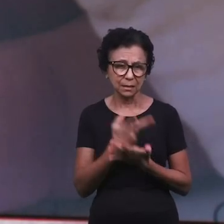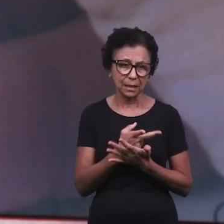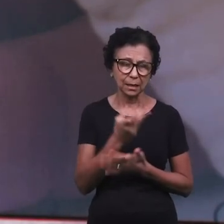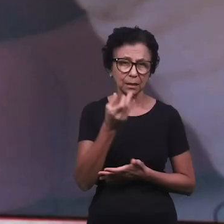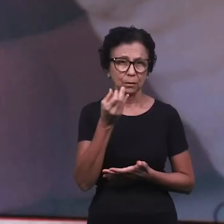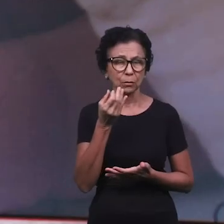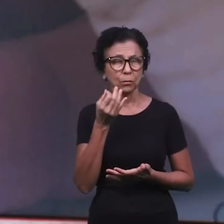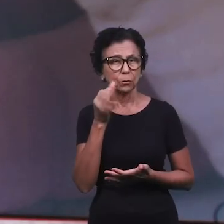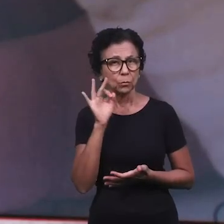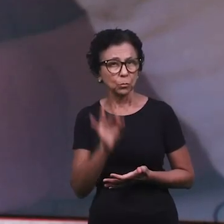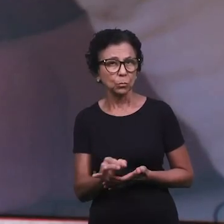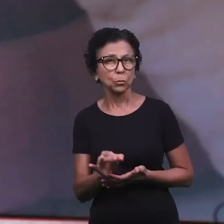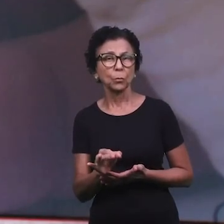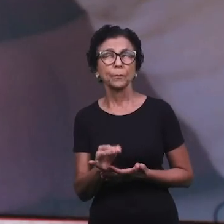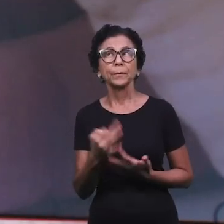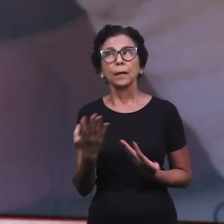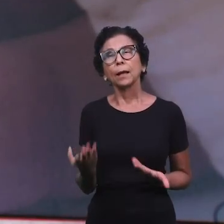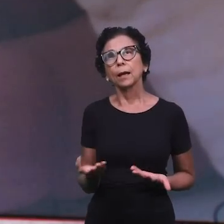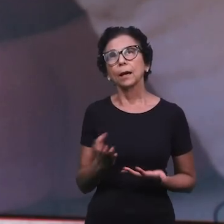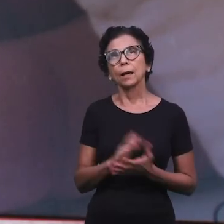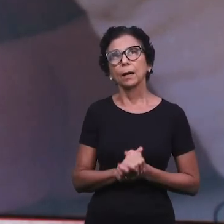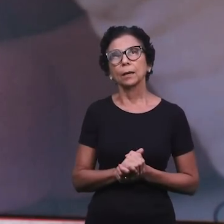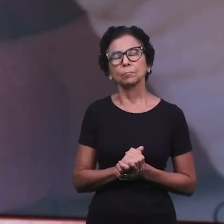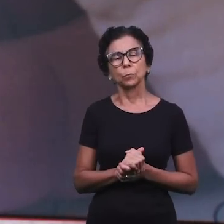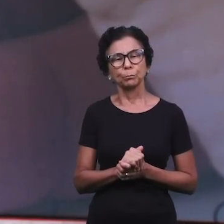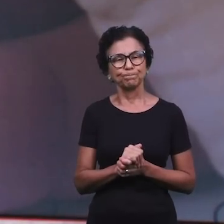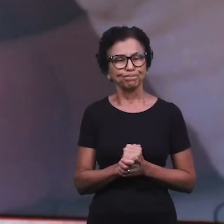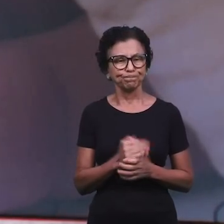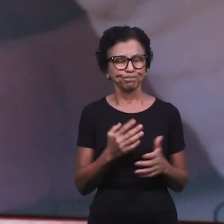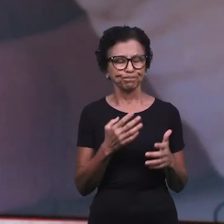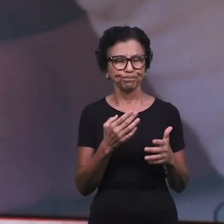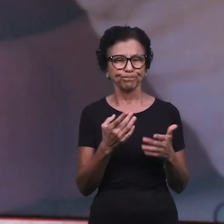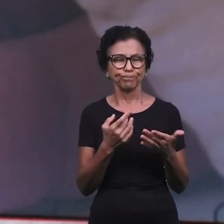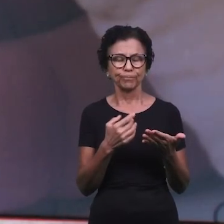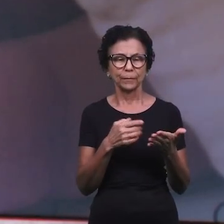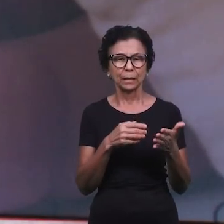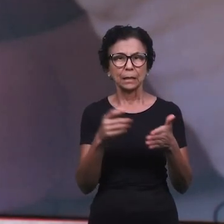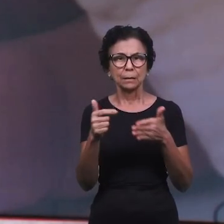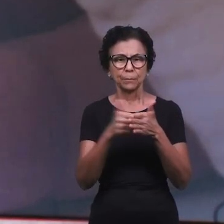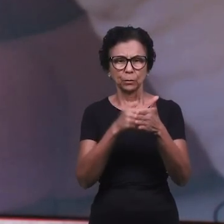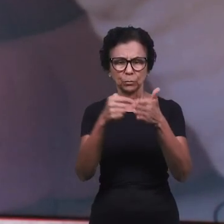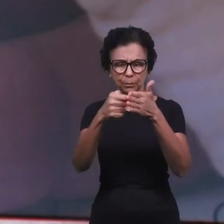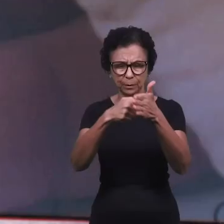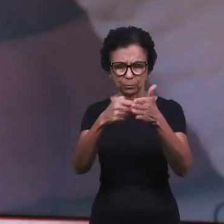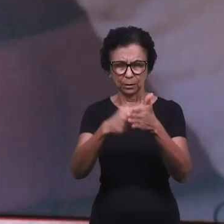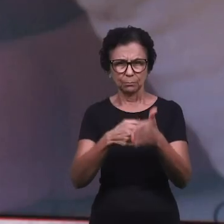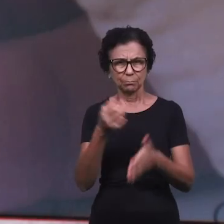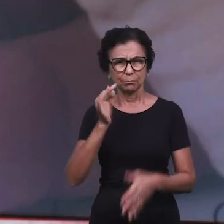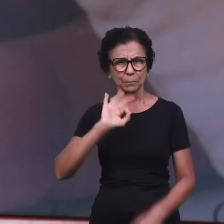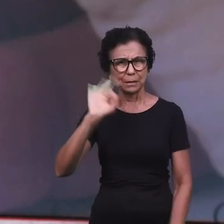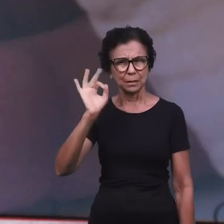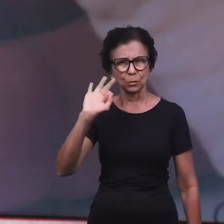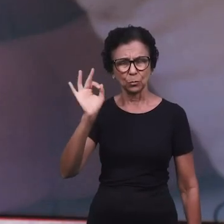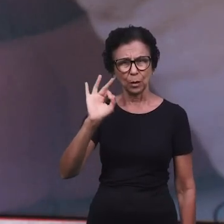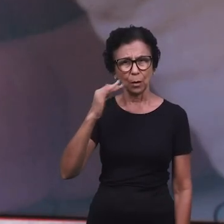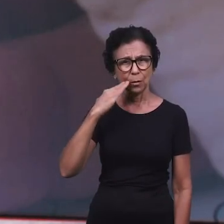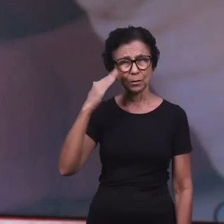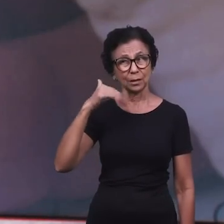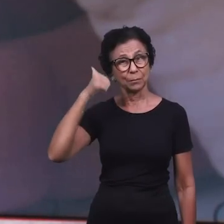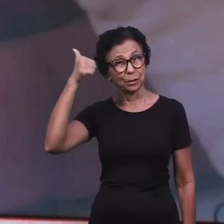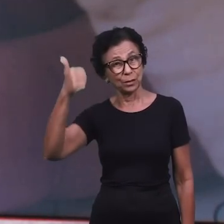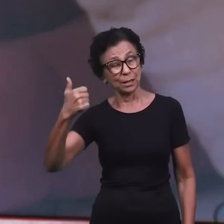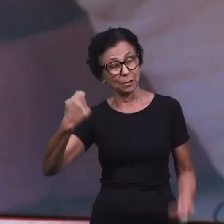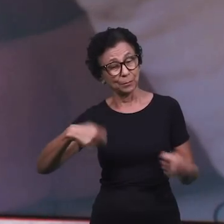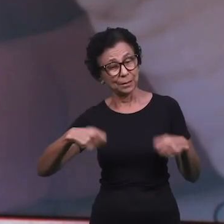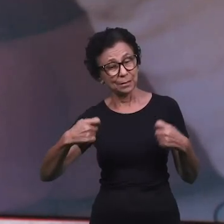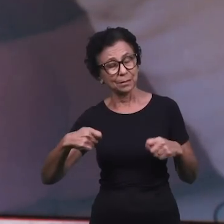o meu índice de solução de questões está em determinado percentual, então tenho que melhorar.